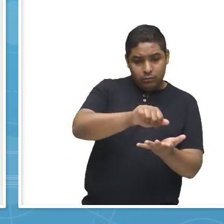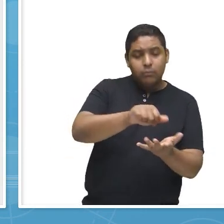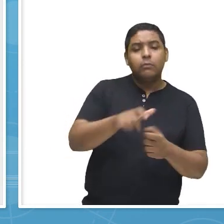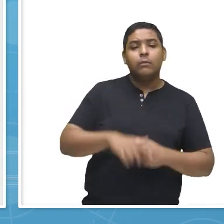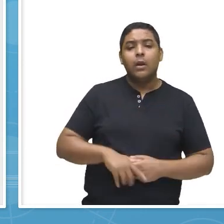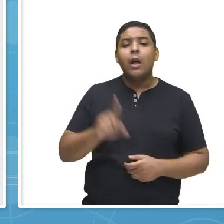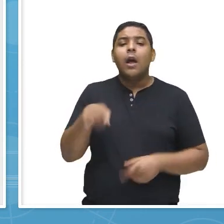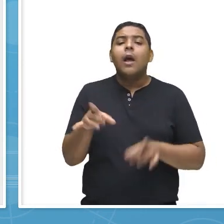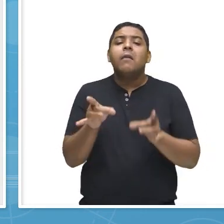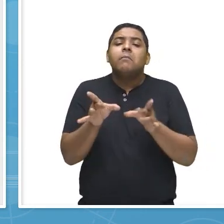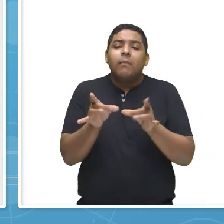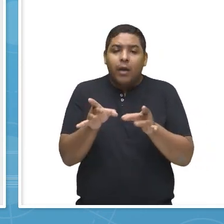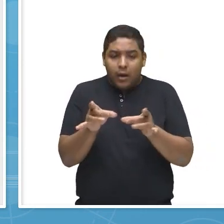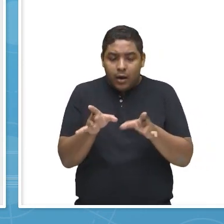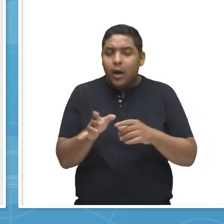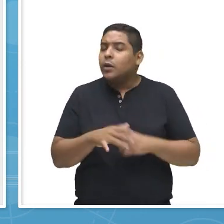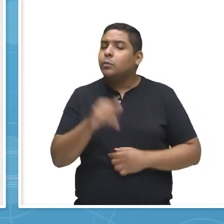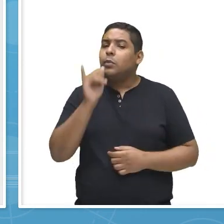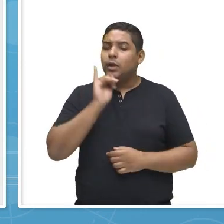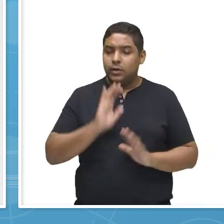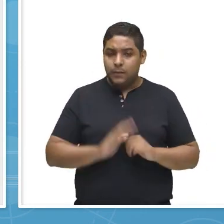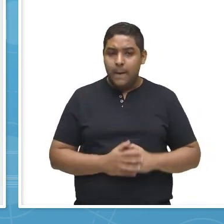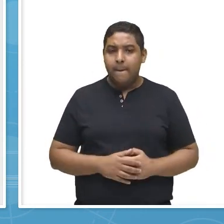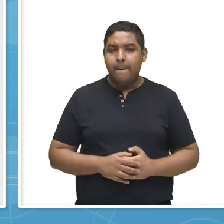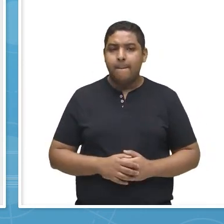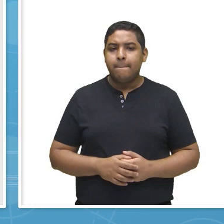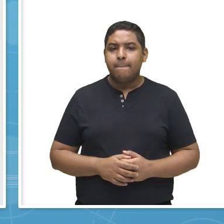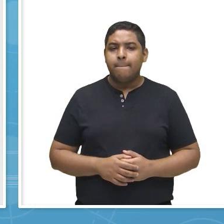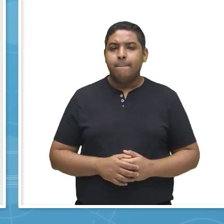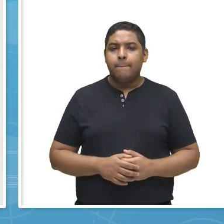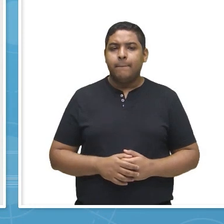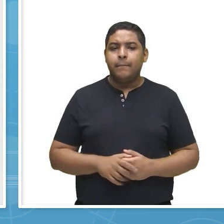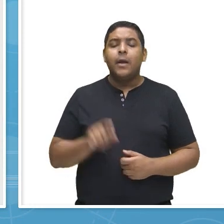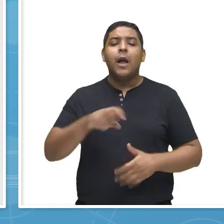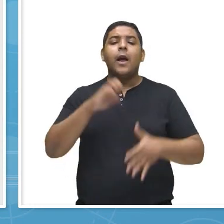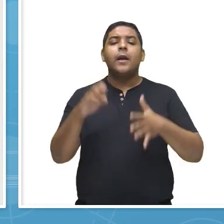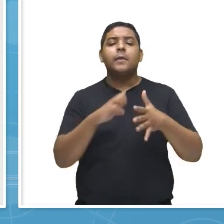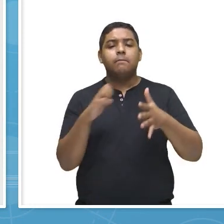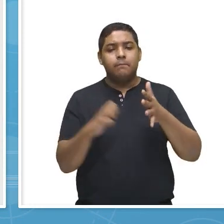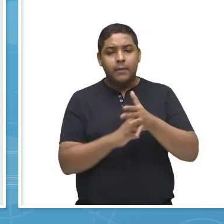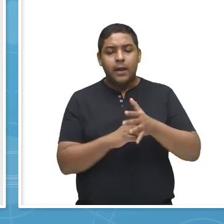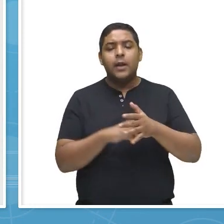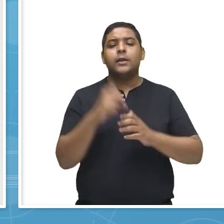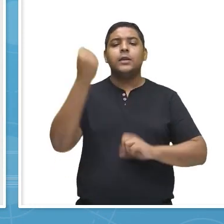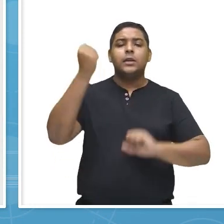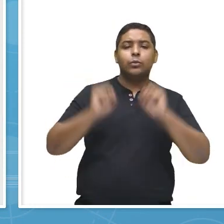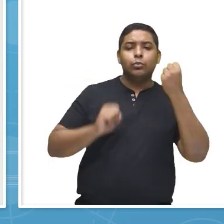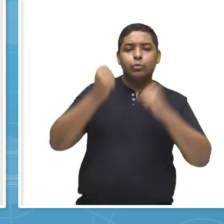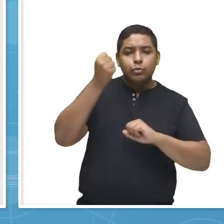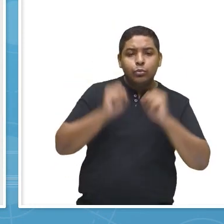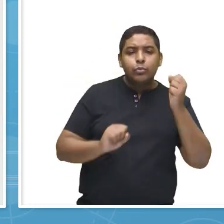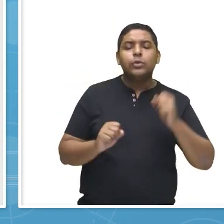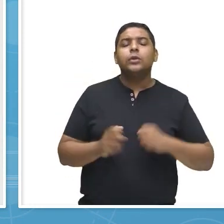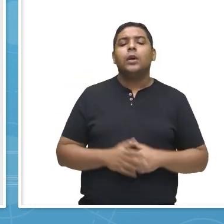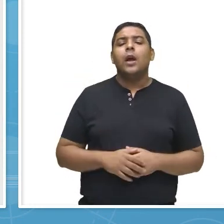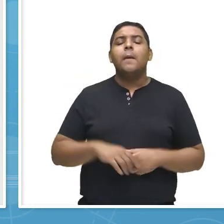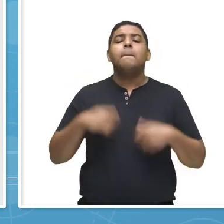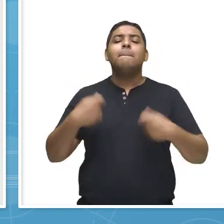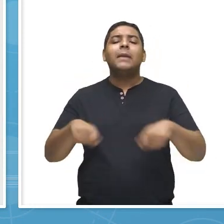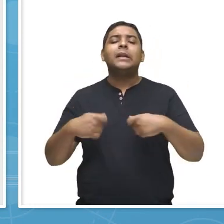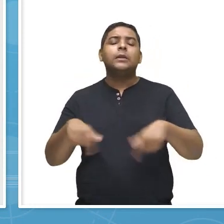de mercado e que, né, essas empresas, essas indústrias, elas precisam